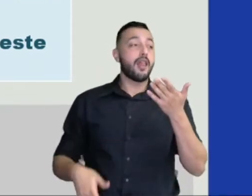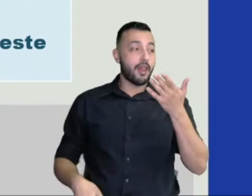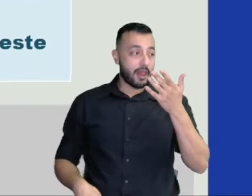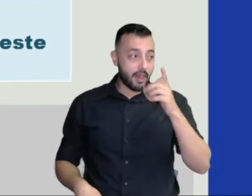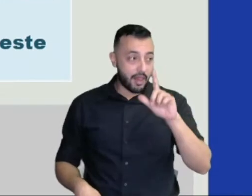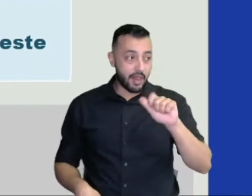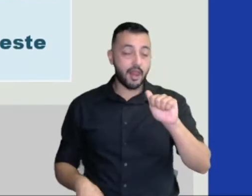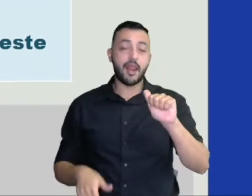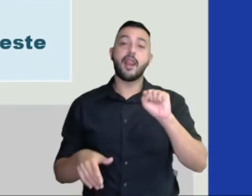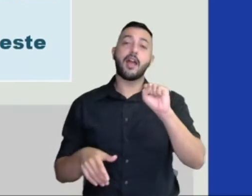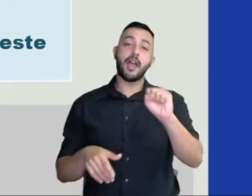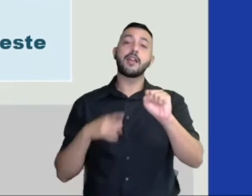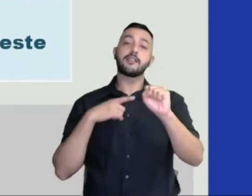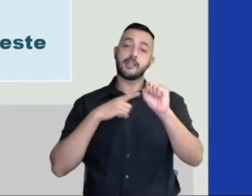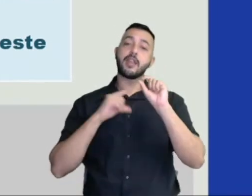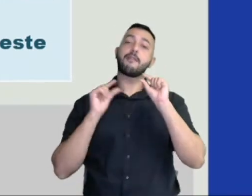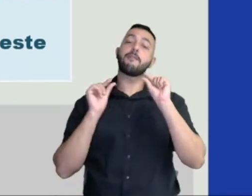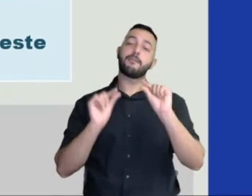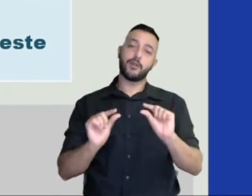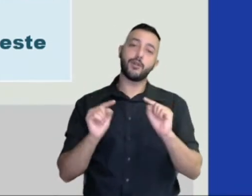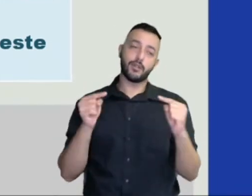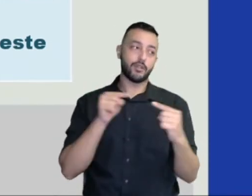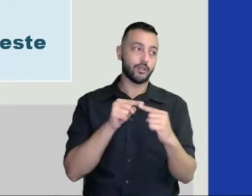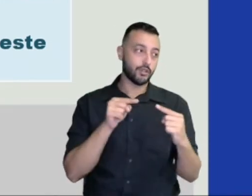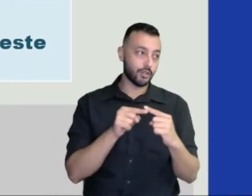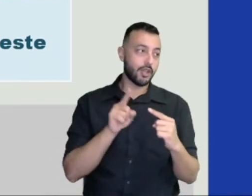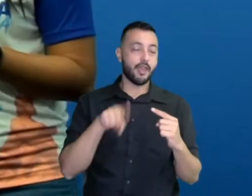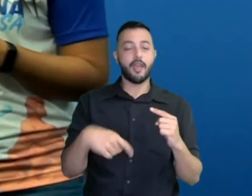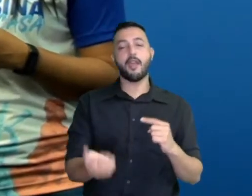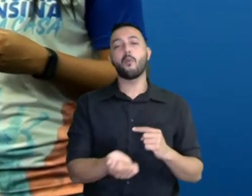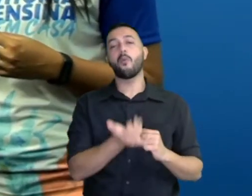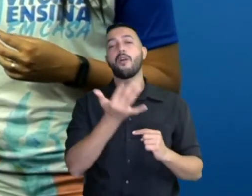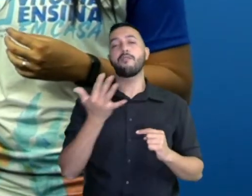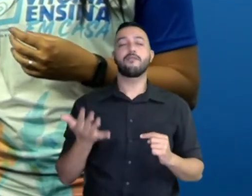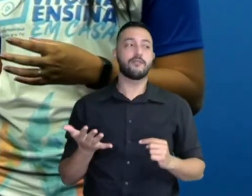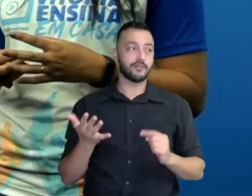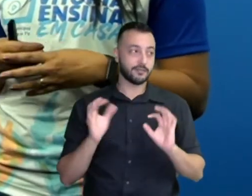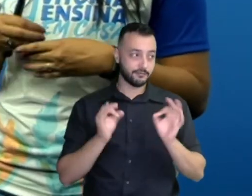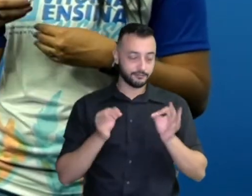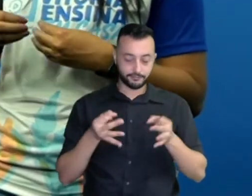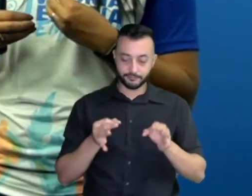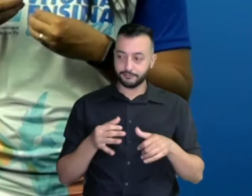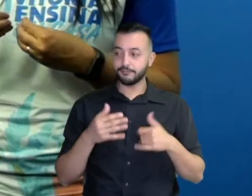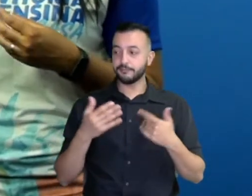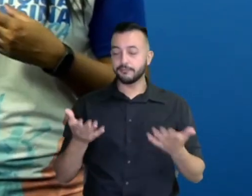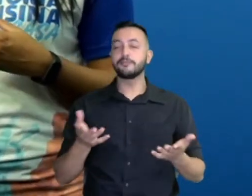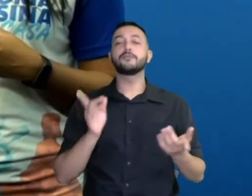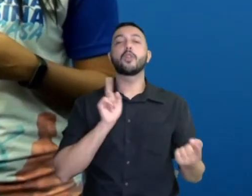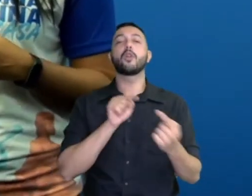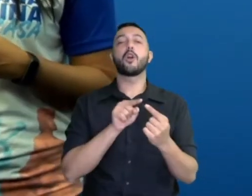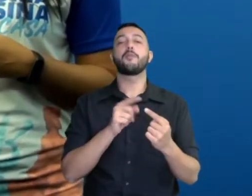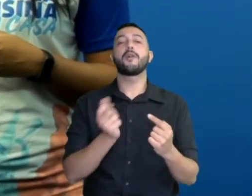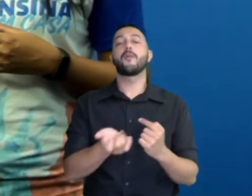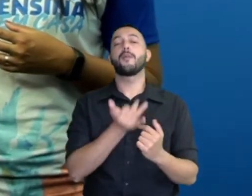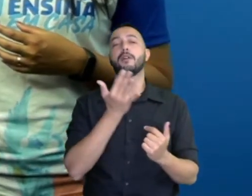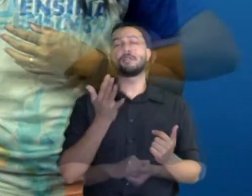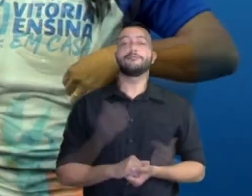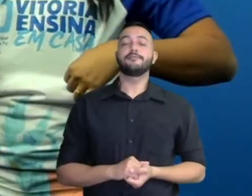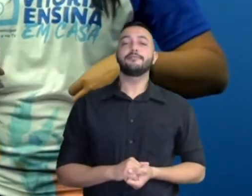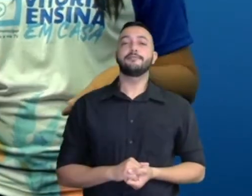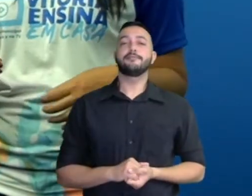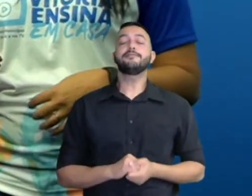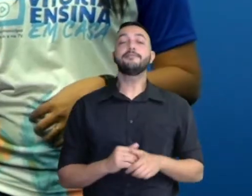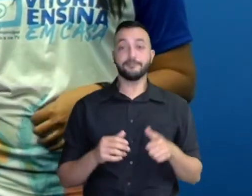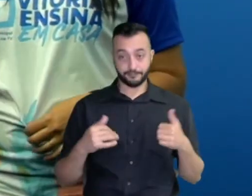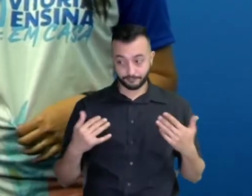fazendo referência ao poucas, que é um quantificador, certo? Indica a quantidade.